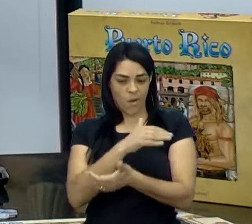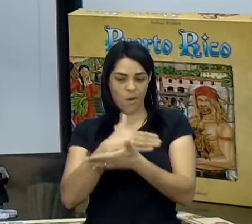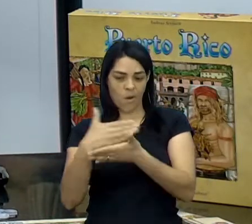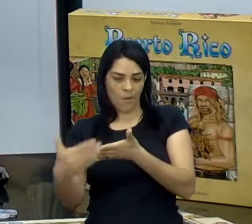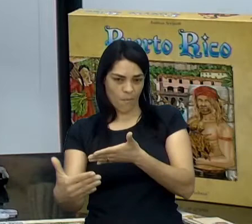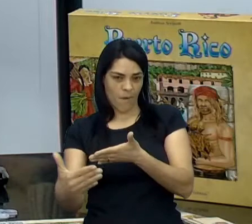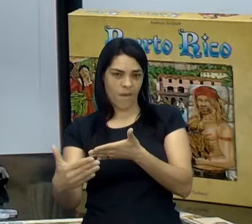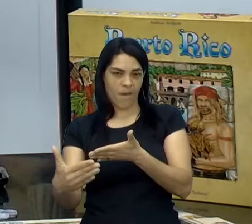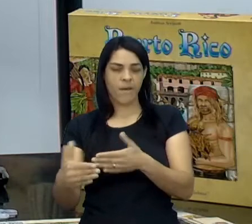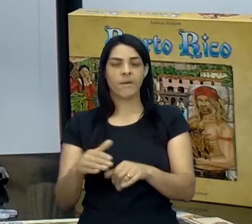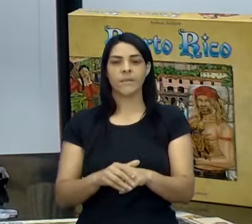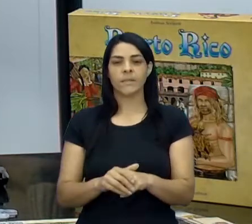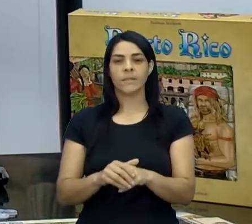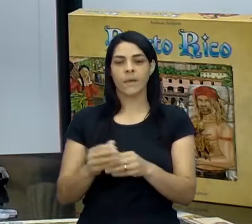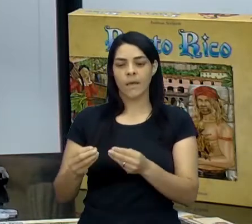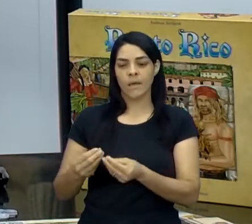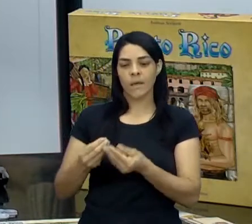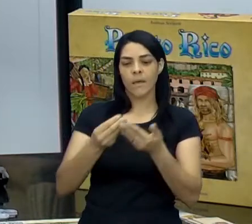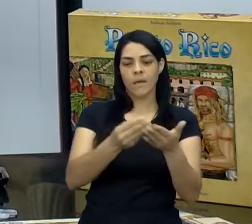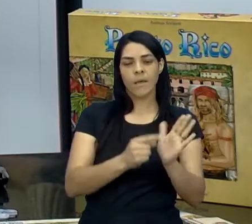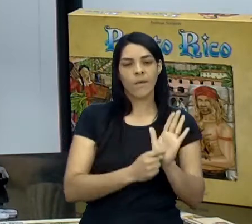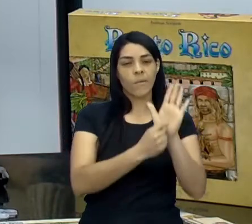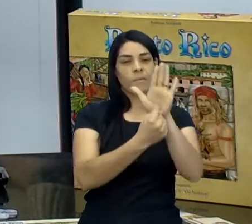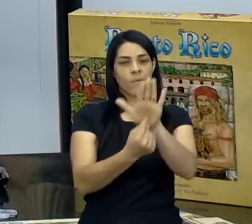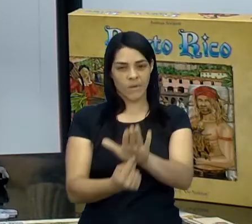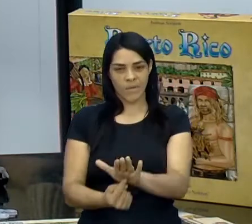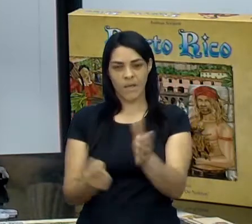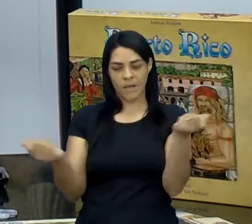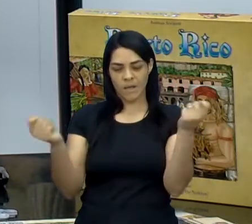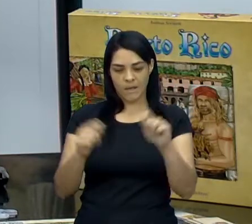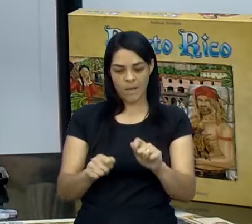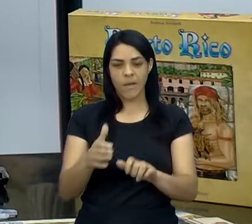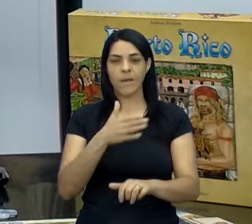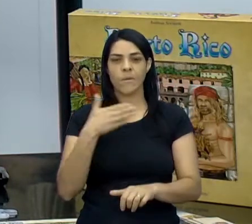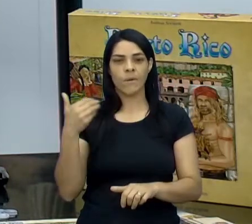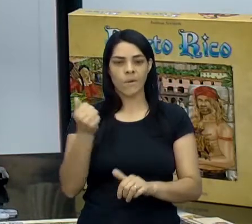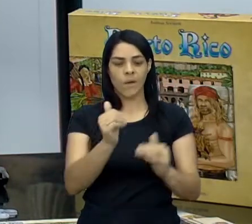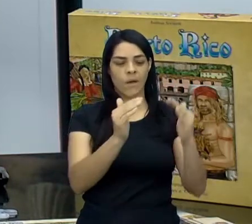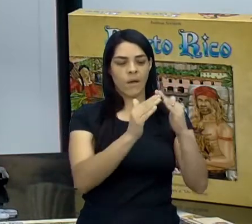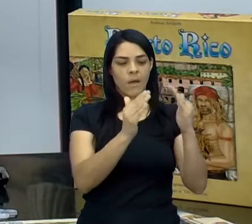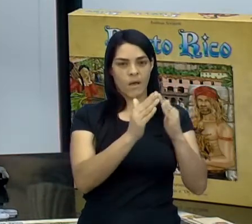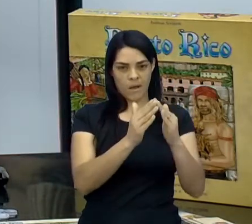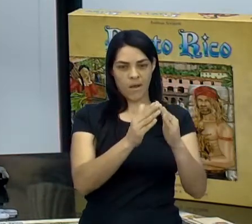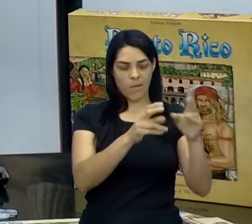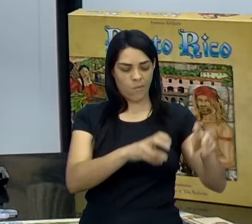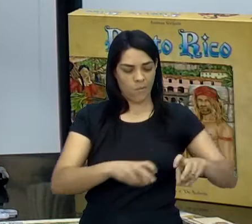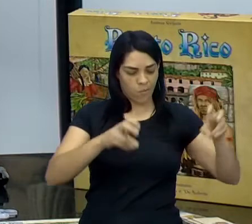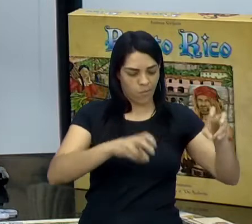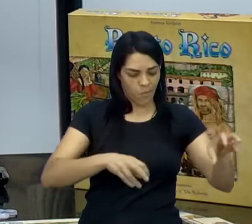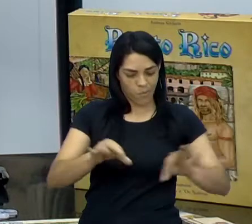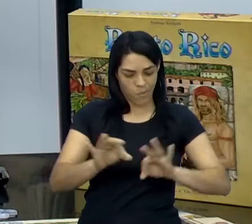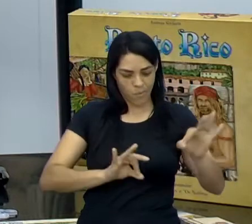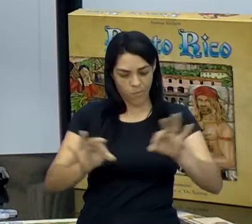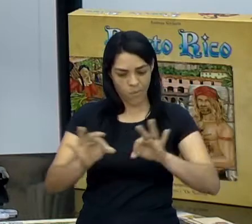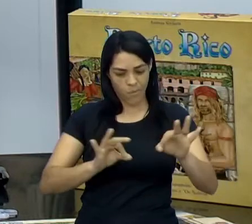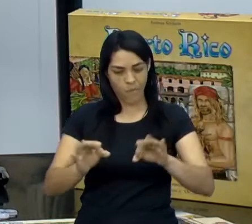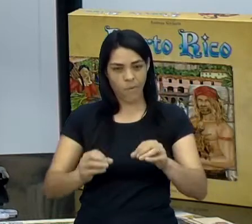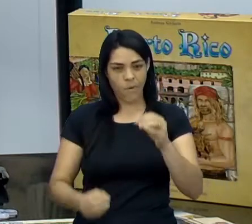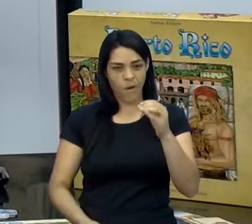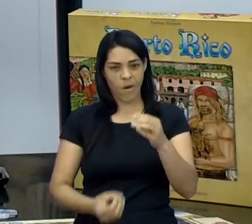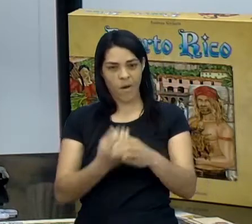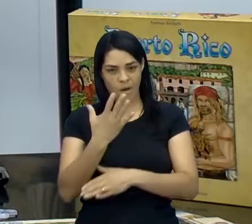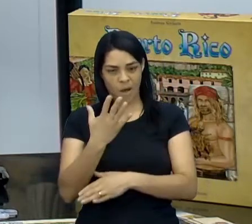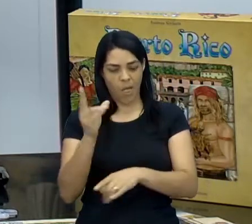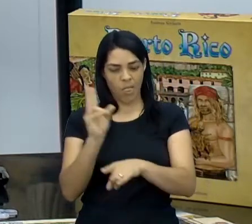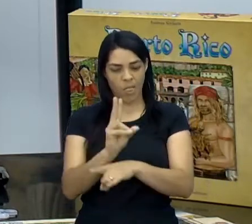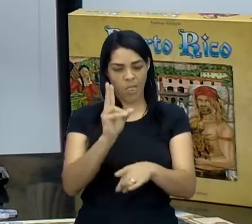diferentes espaços oferecerão aos jogadores várias possibilidades para melhorar sua moradia, cultivar seus campos, criar mais vacas e, ao final